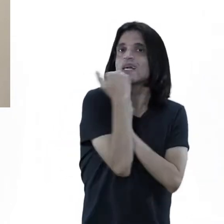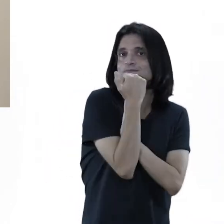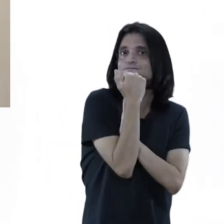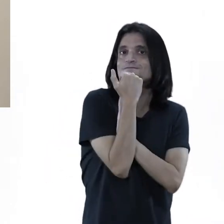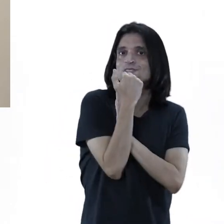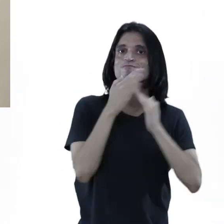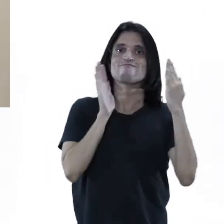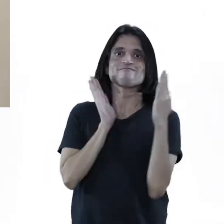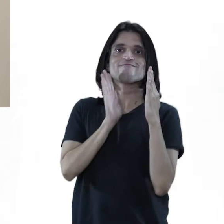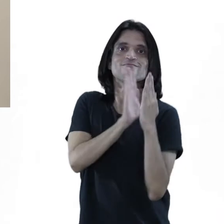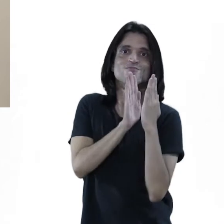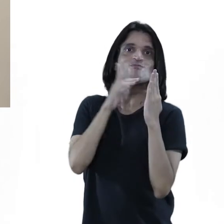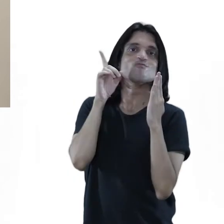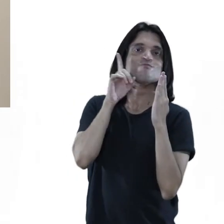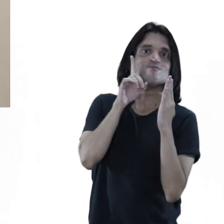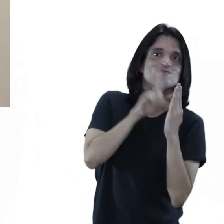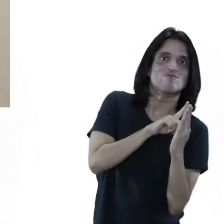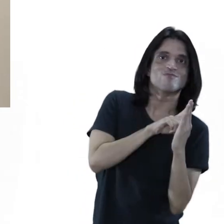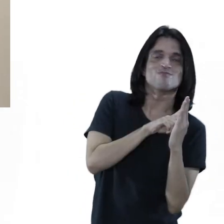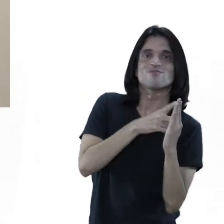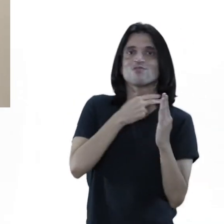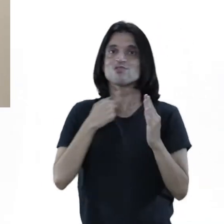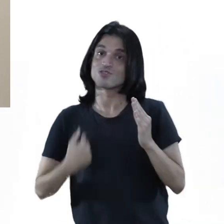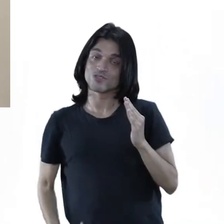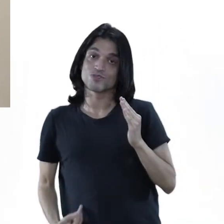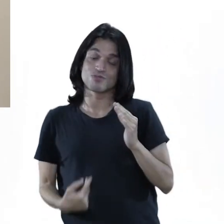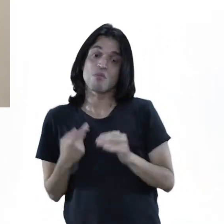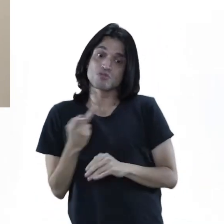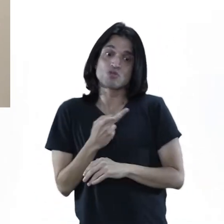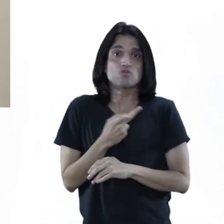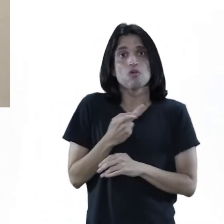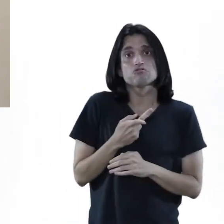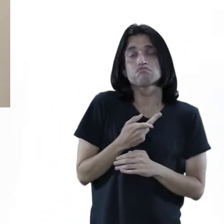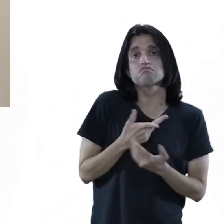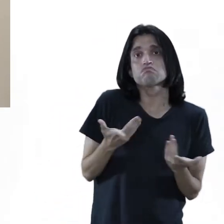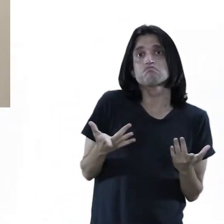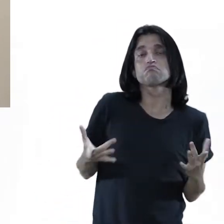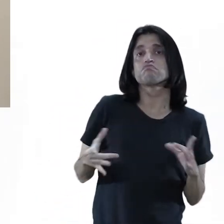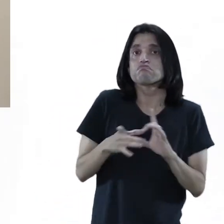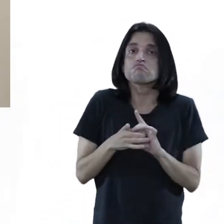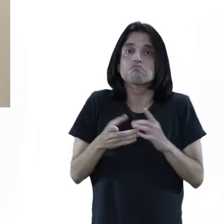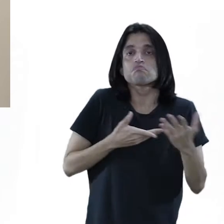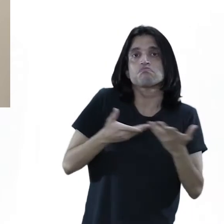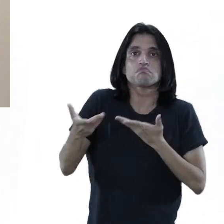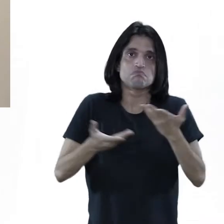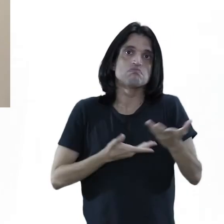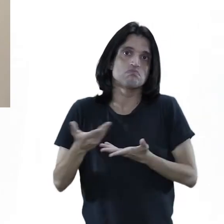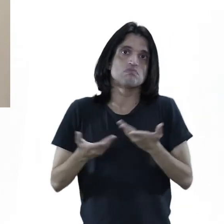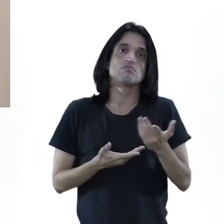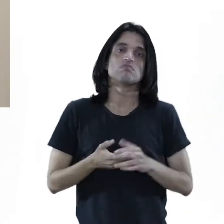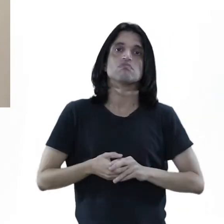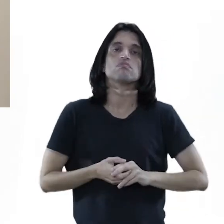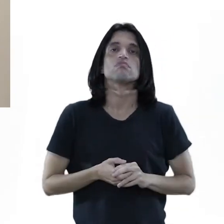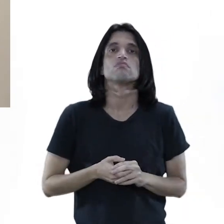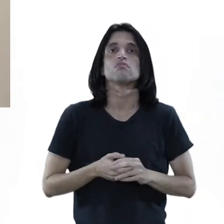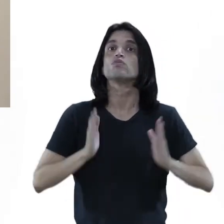os Estados Unidos. Entretanto, China e Estados Unidos sempre tiveram uma parceria muito forte, inclusive durante a Guerra Fria. No